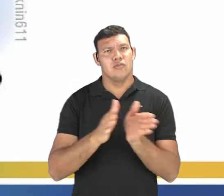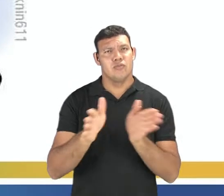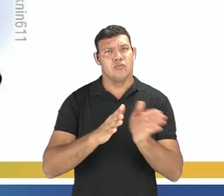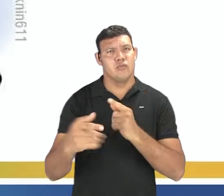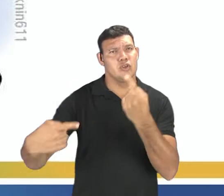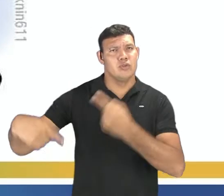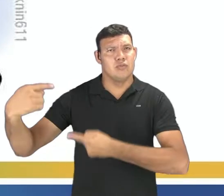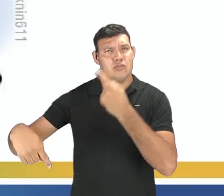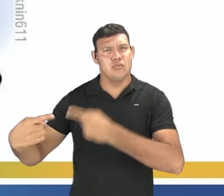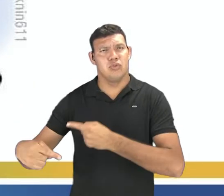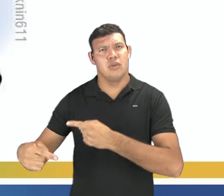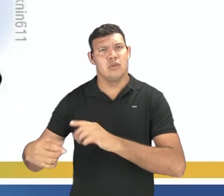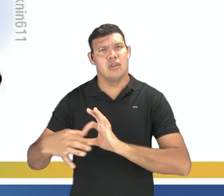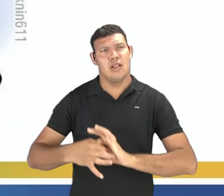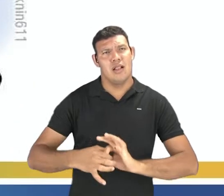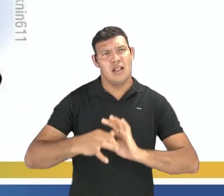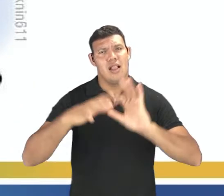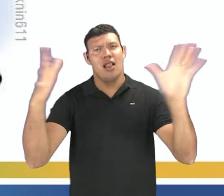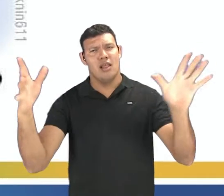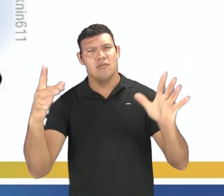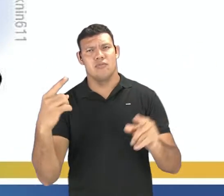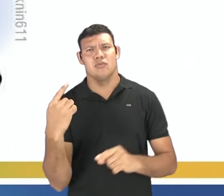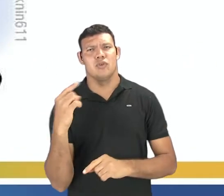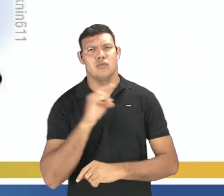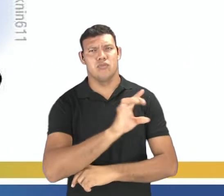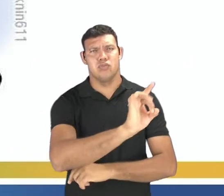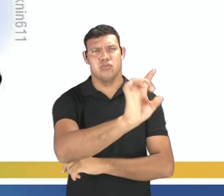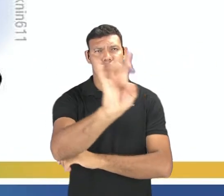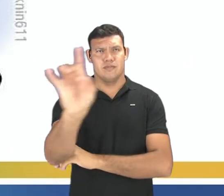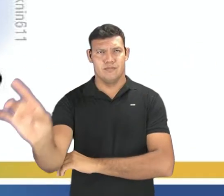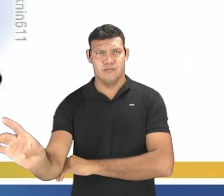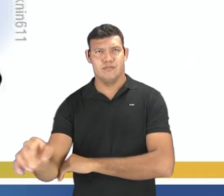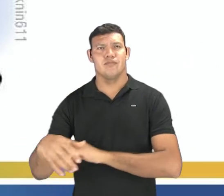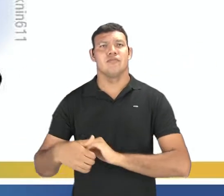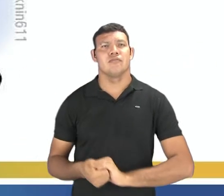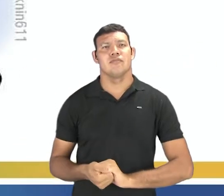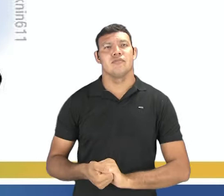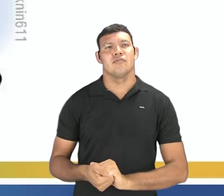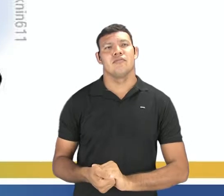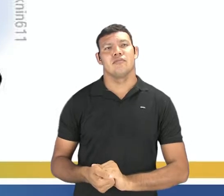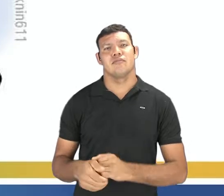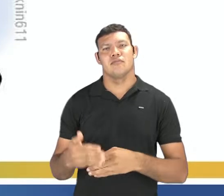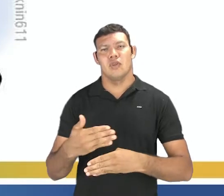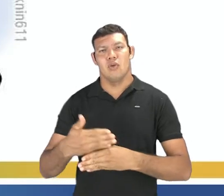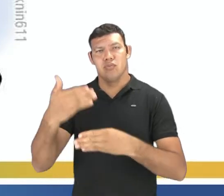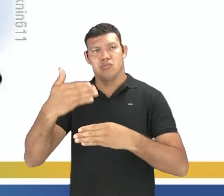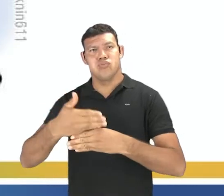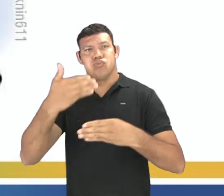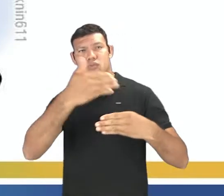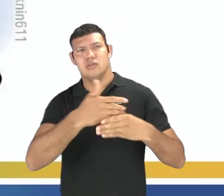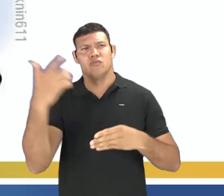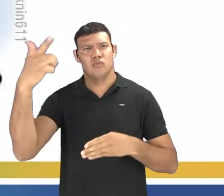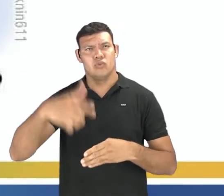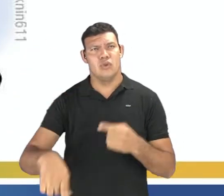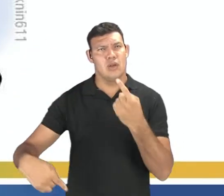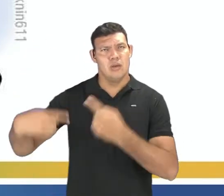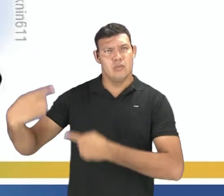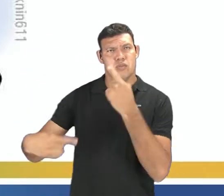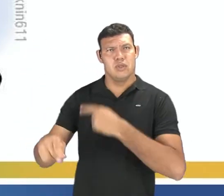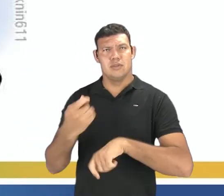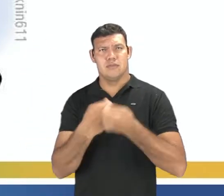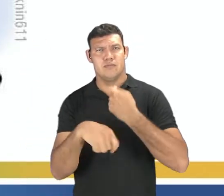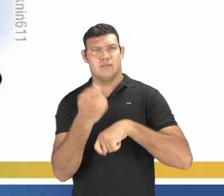liberdades individuais. Então, para quem não entende o que é isso, está aí o conceito. Perestroika, estruturação política, econômica e militar do